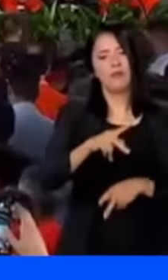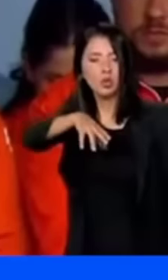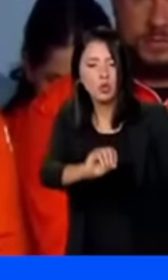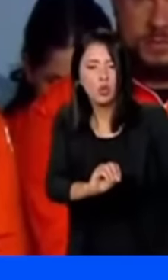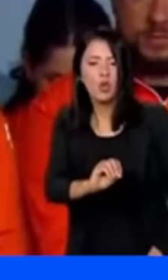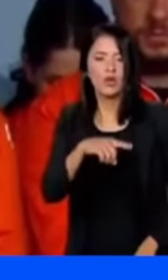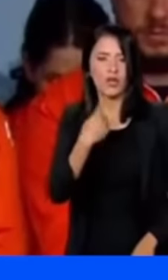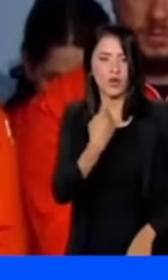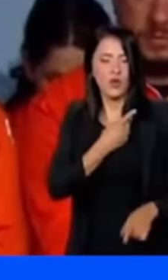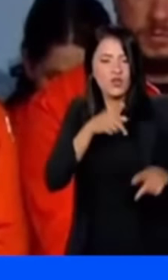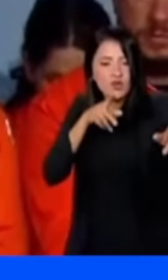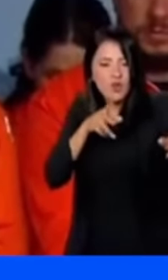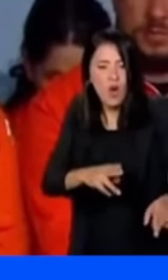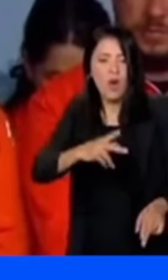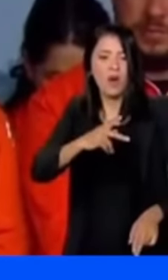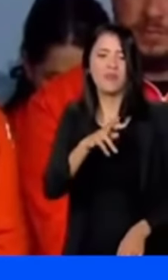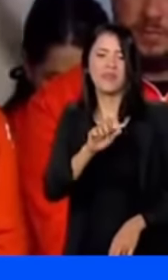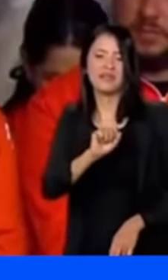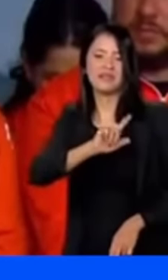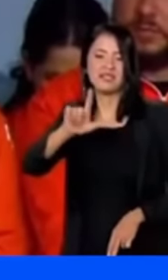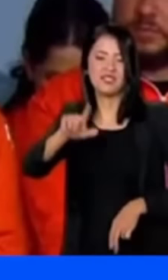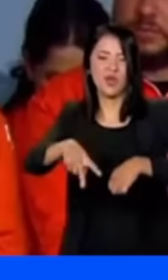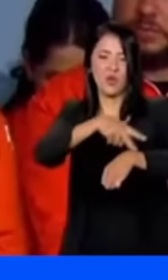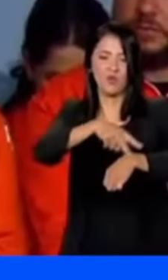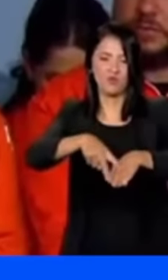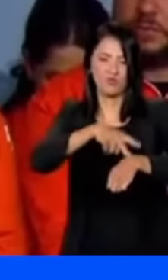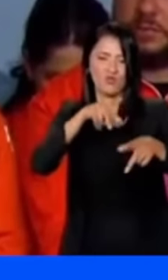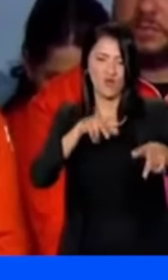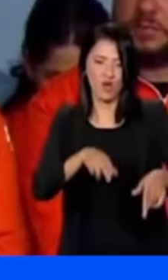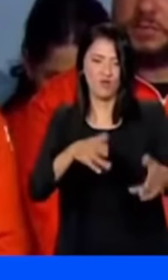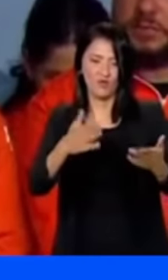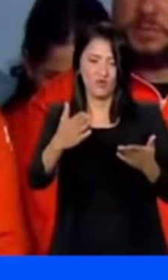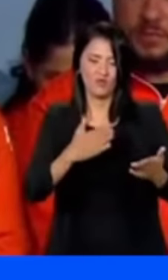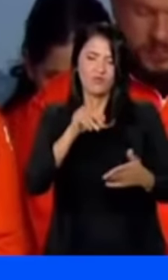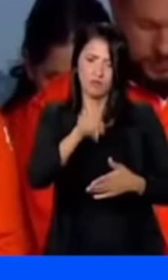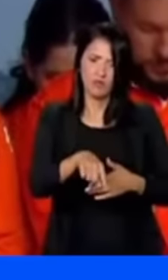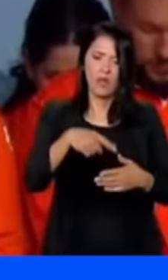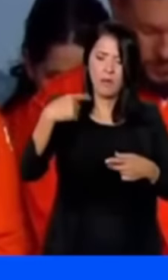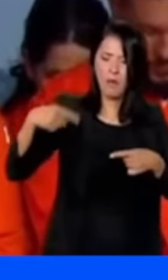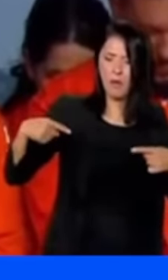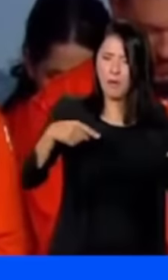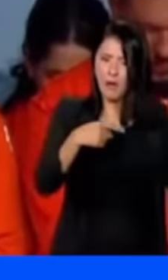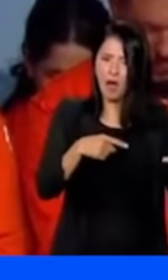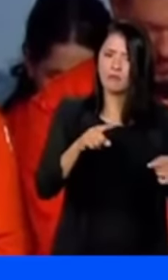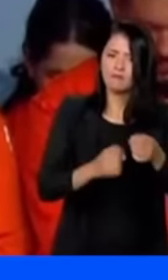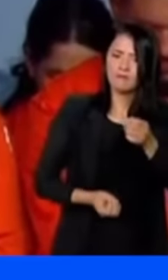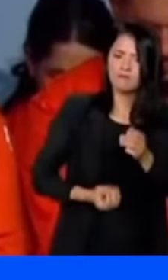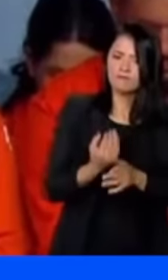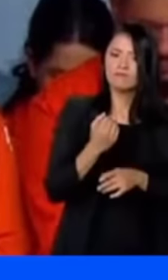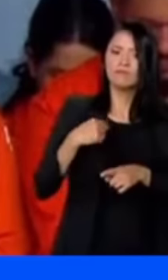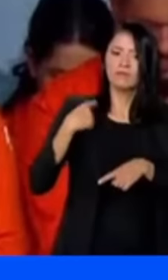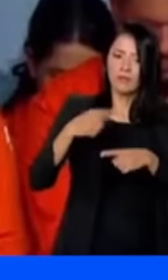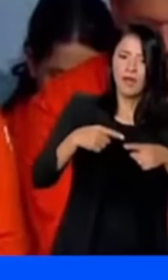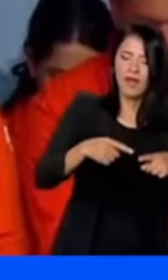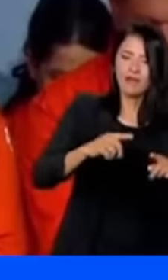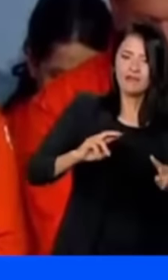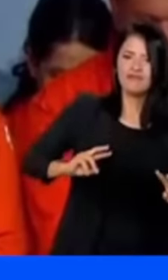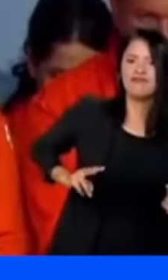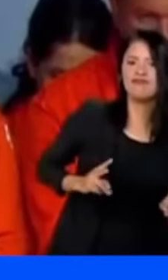gente. Tudo isso são políticas públicas que visam criar um círculo virtuoso para a economia